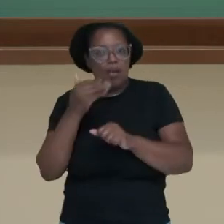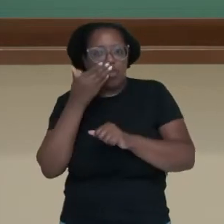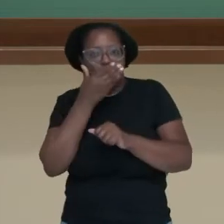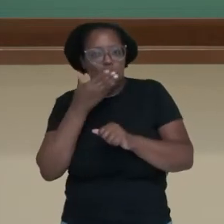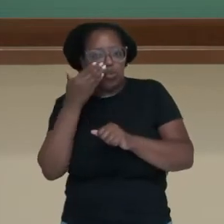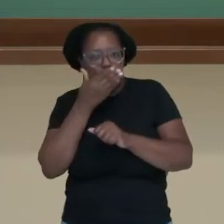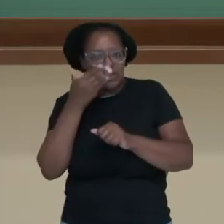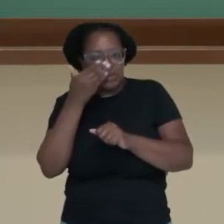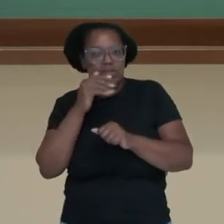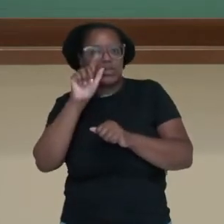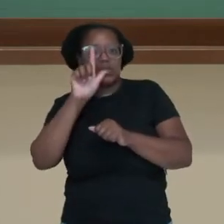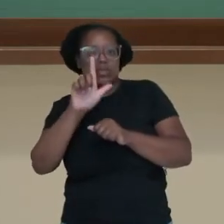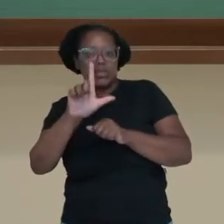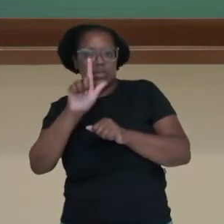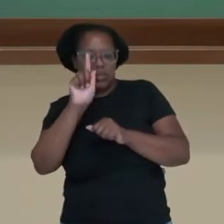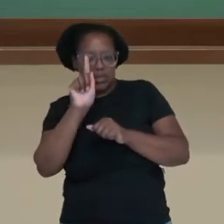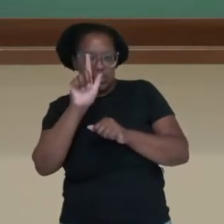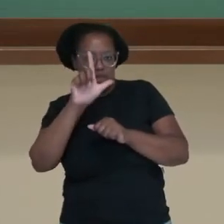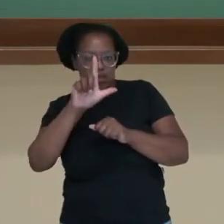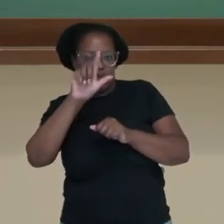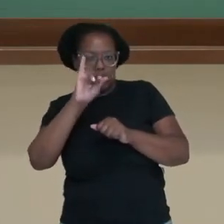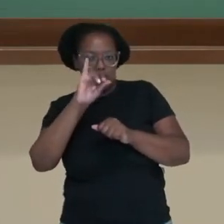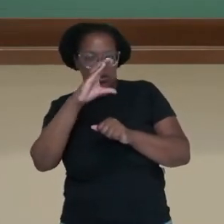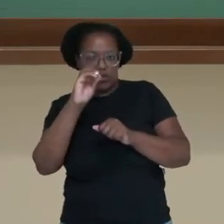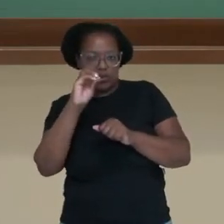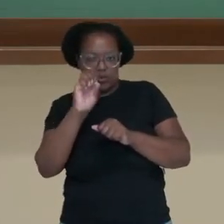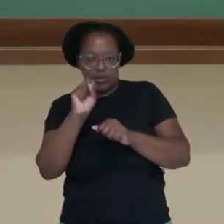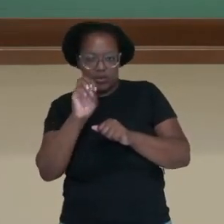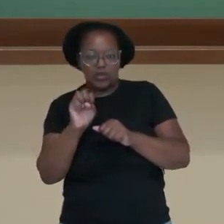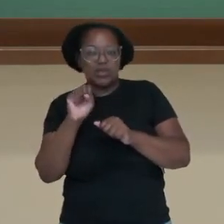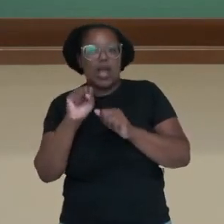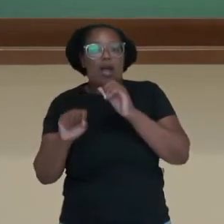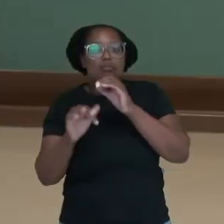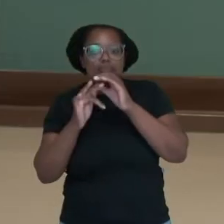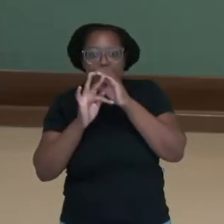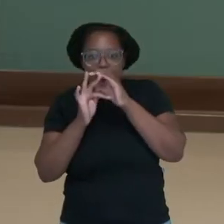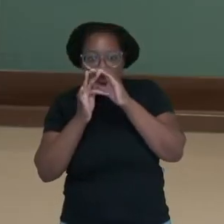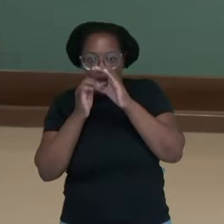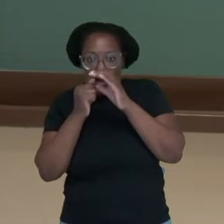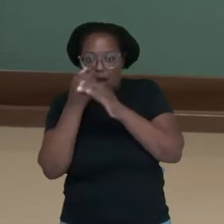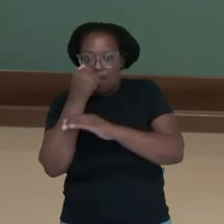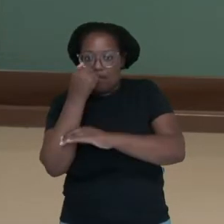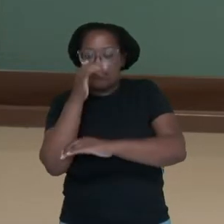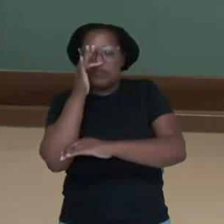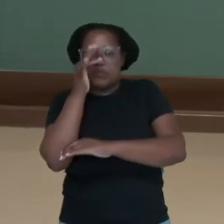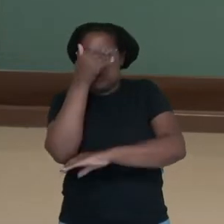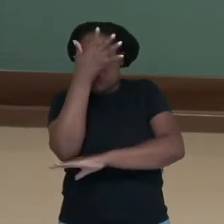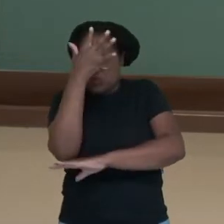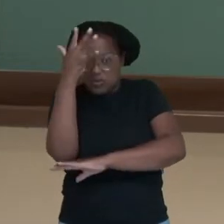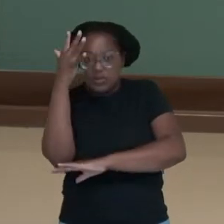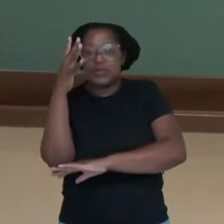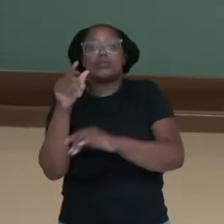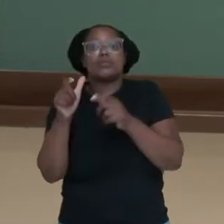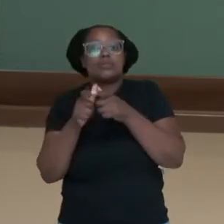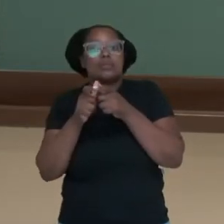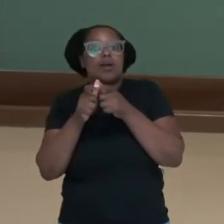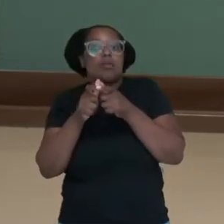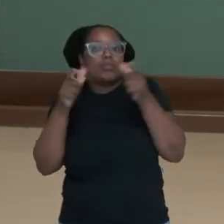em glicose, a planta cresce e fica bonita, ou seja, produziu o seu próprio